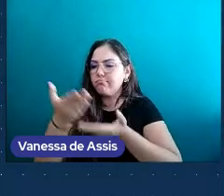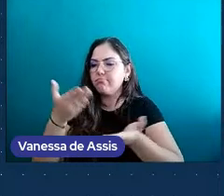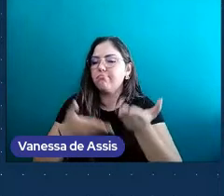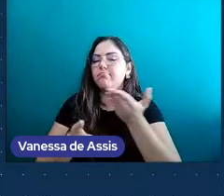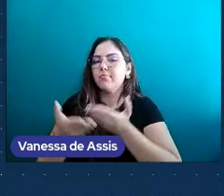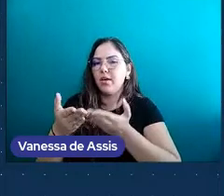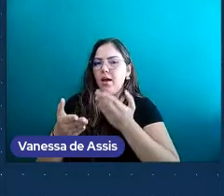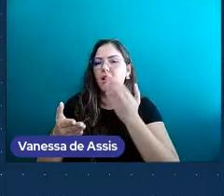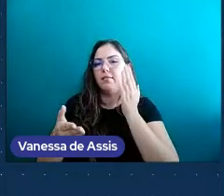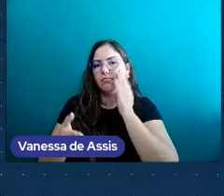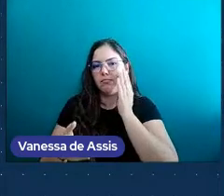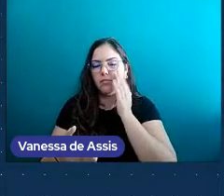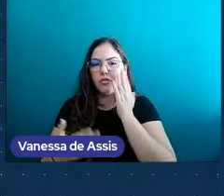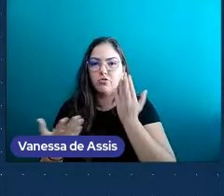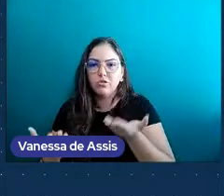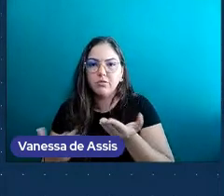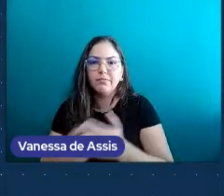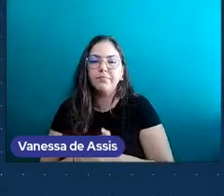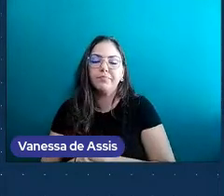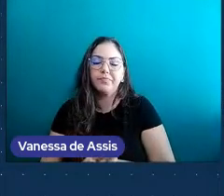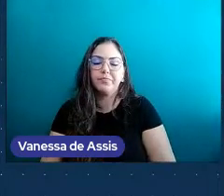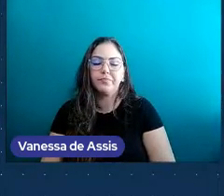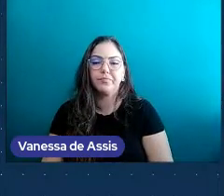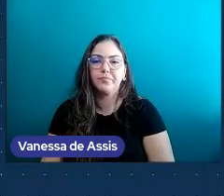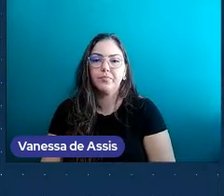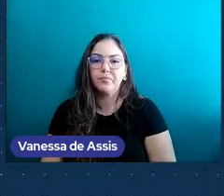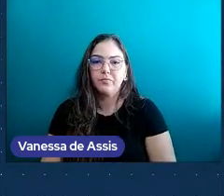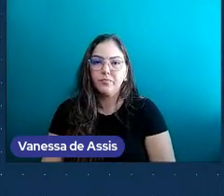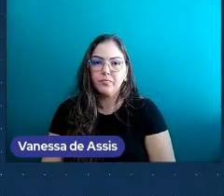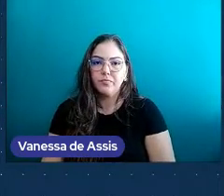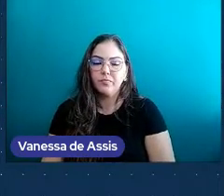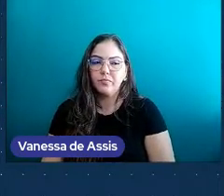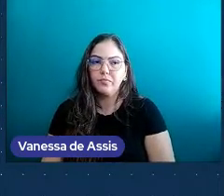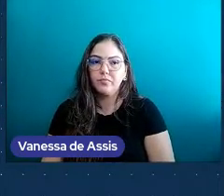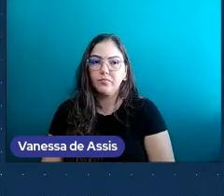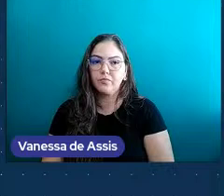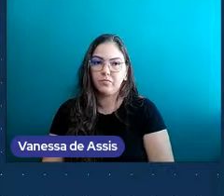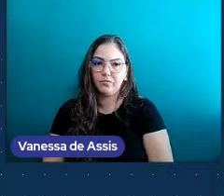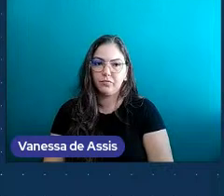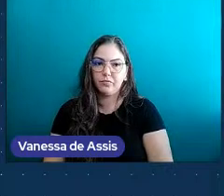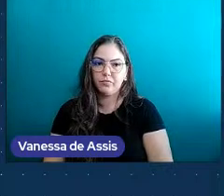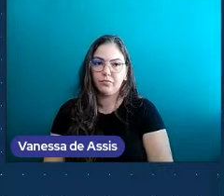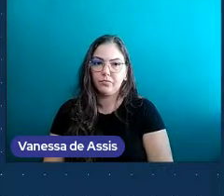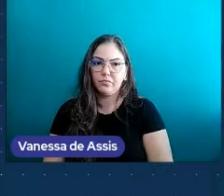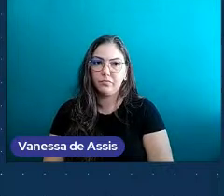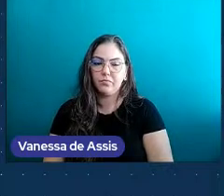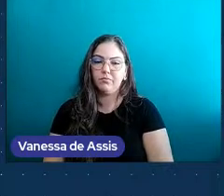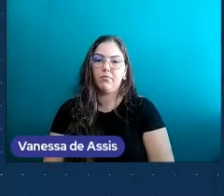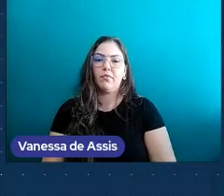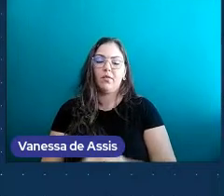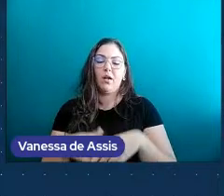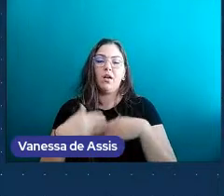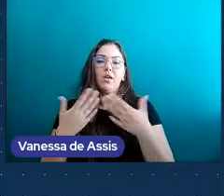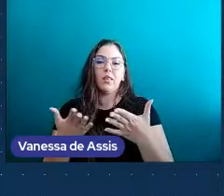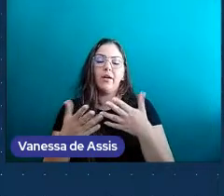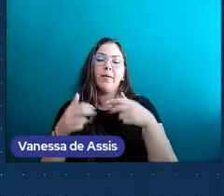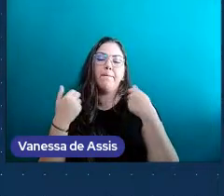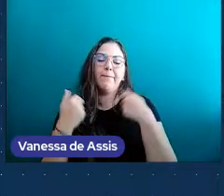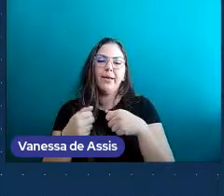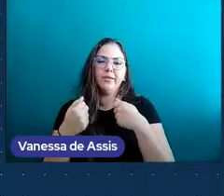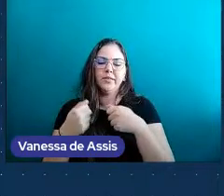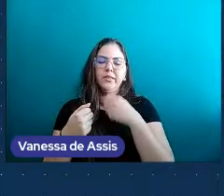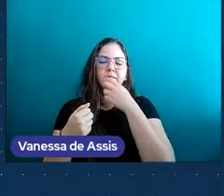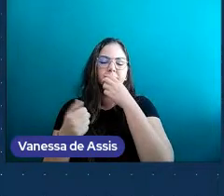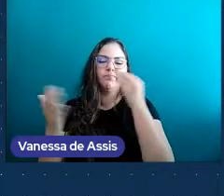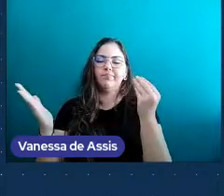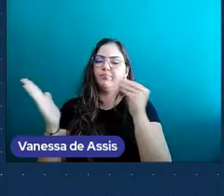esse envolvimento dele. Então, a gente precisa colocar no artigo científico, e